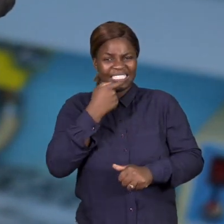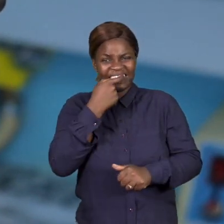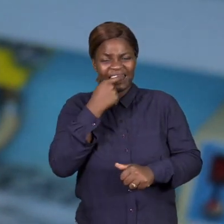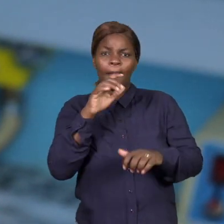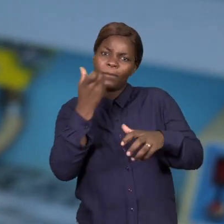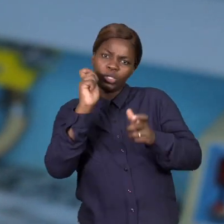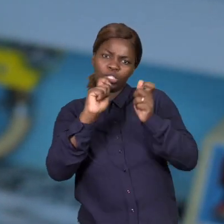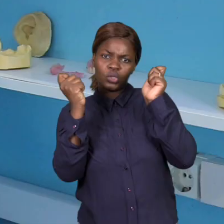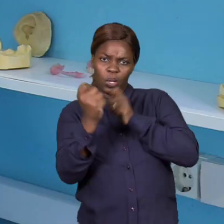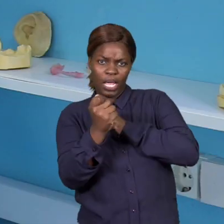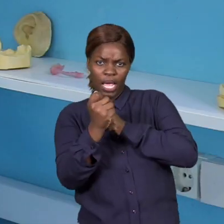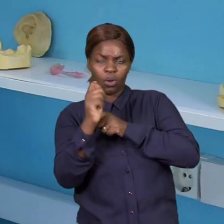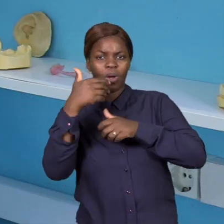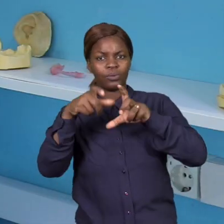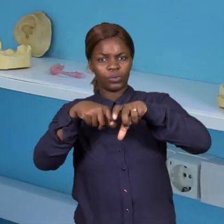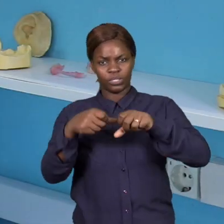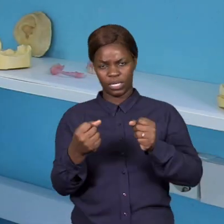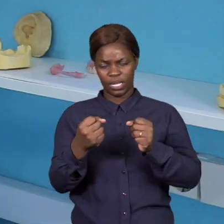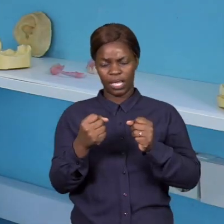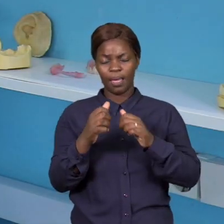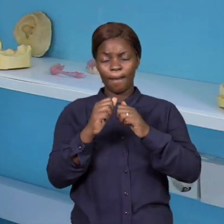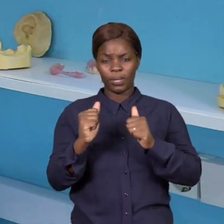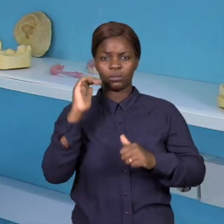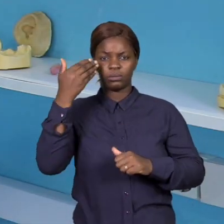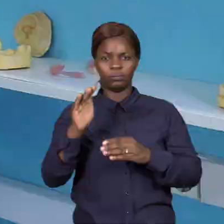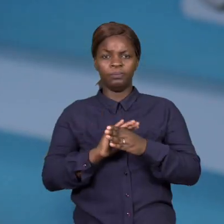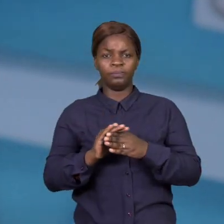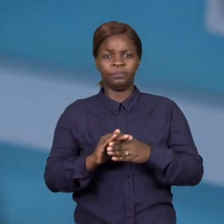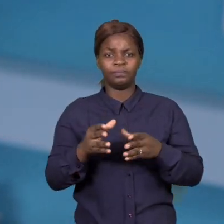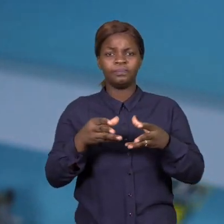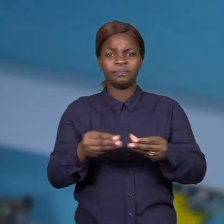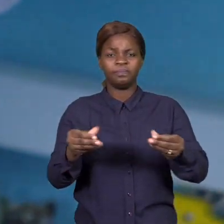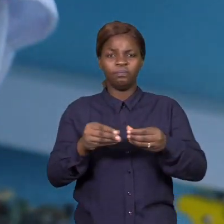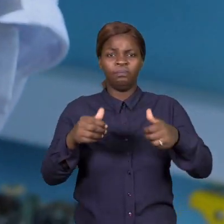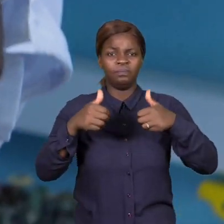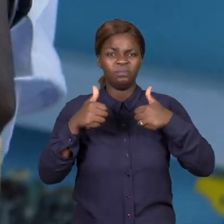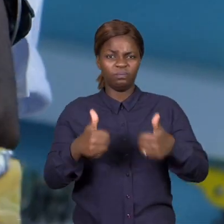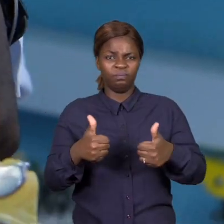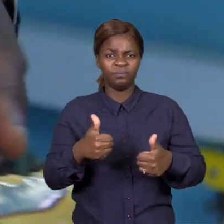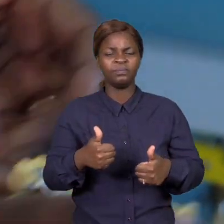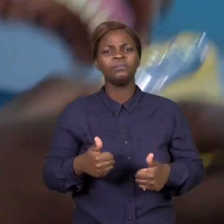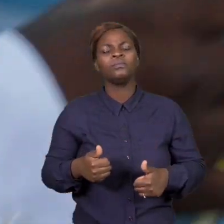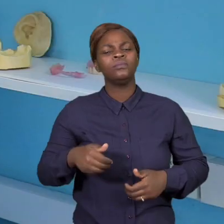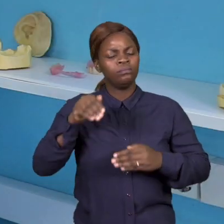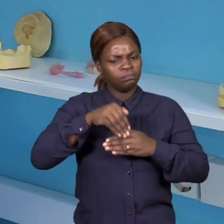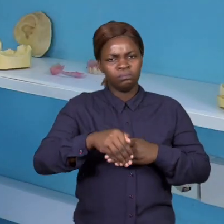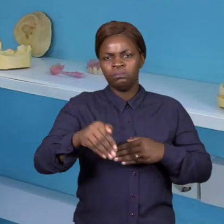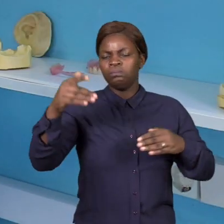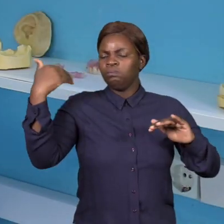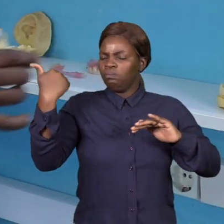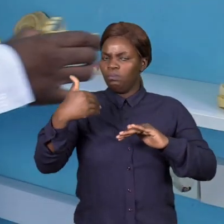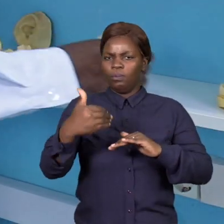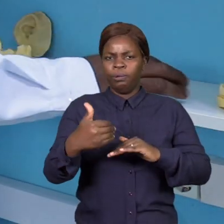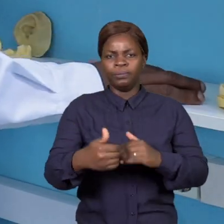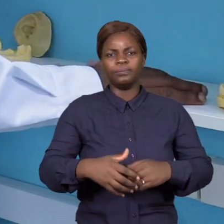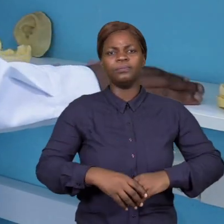já seria com material de metacrilato de metilo, onde vamos colocar os dentes. Tá bem? Dentro desta gama